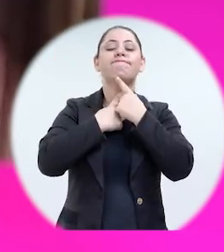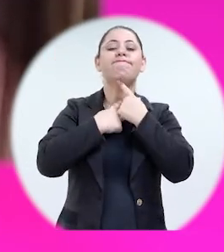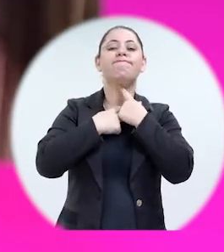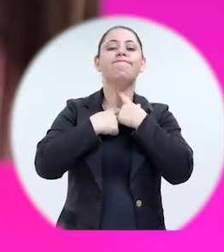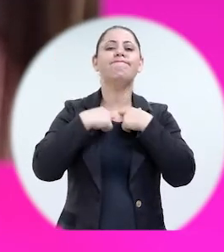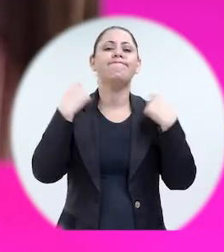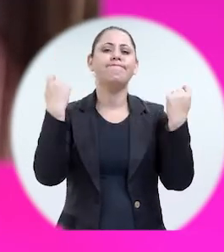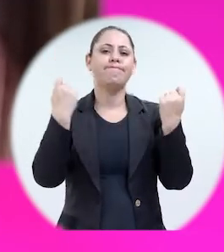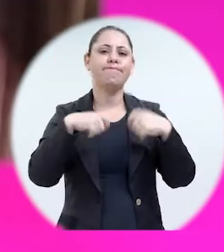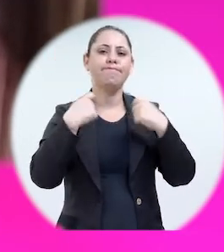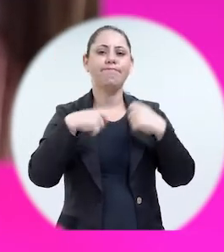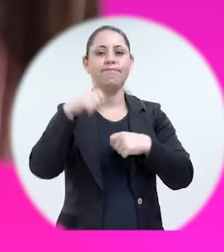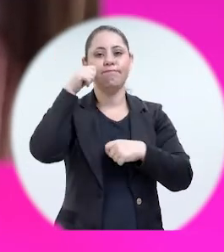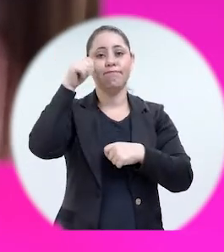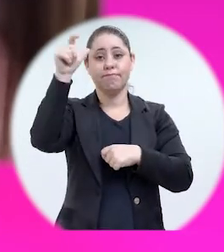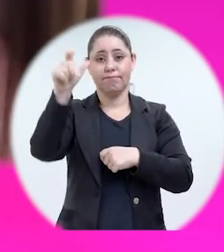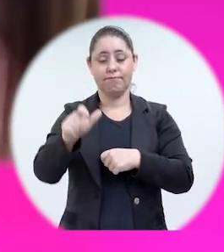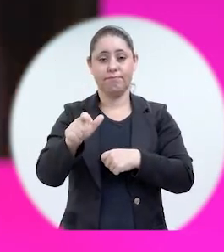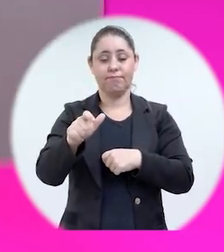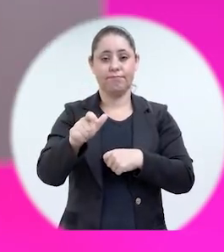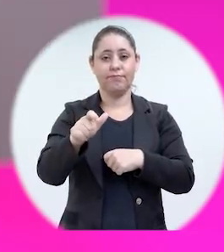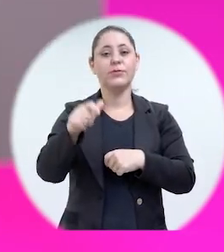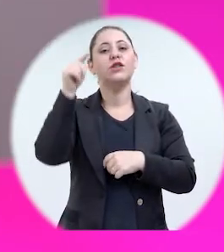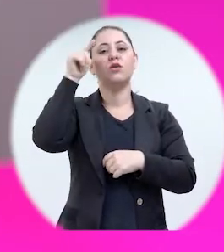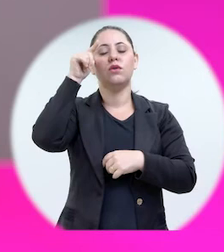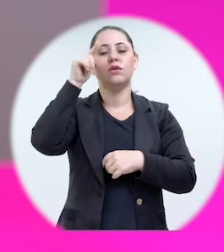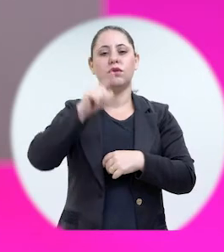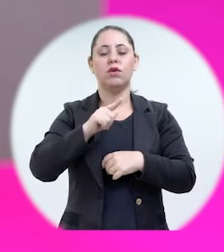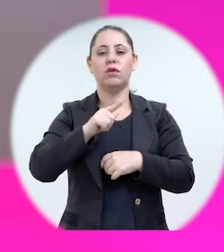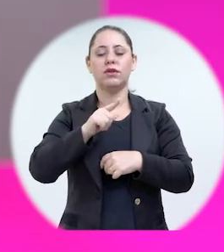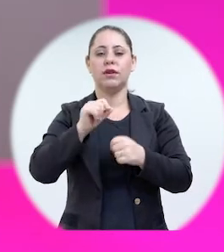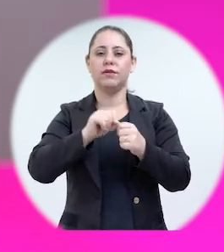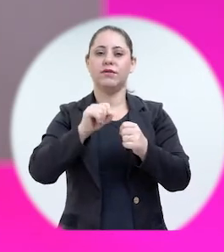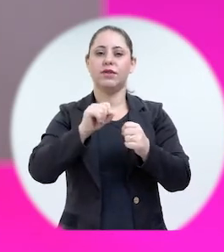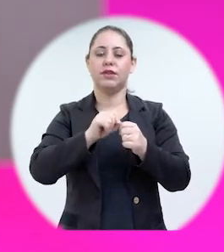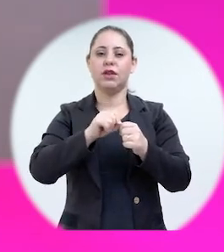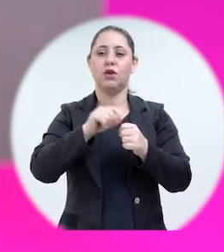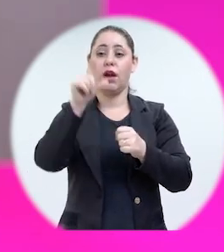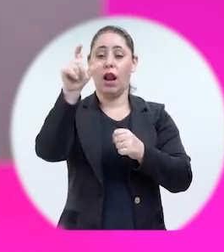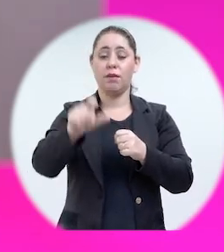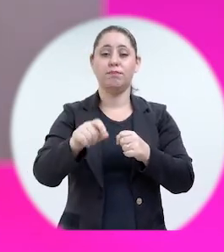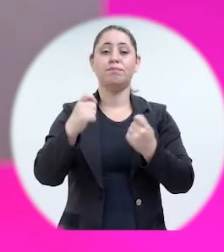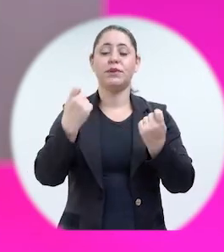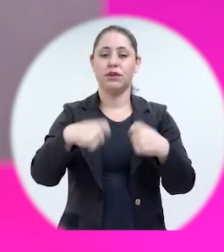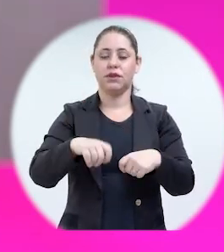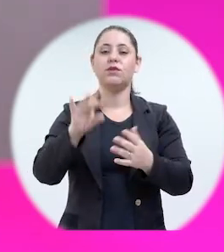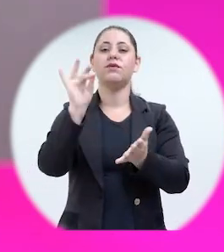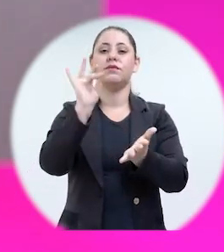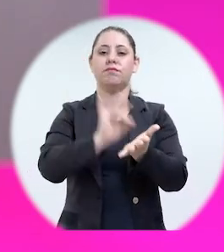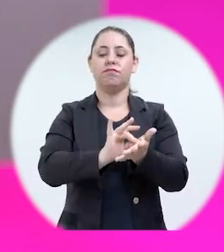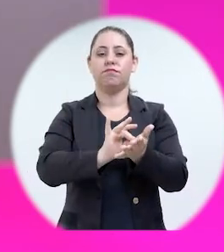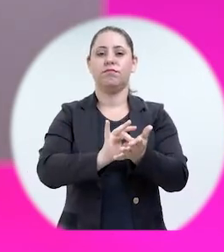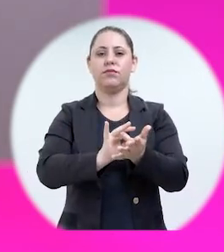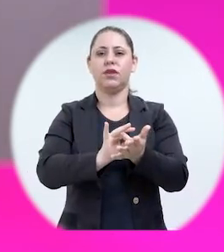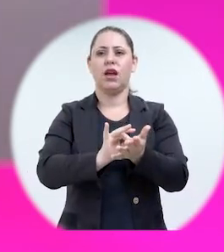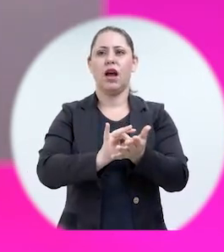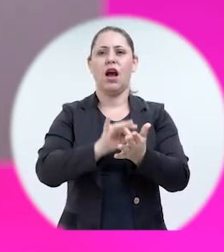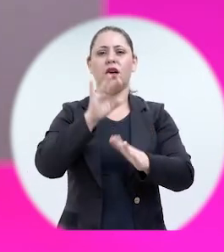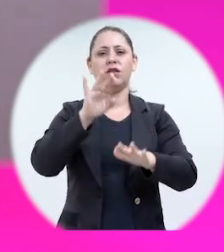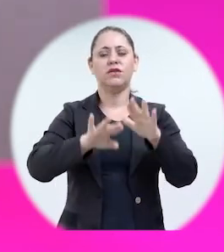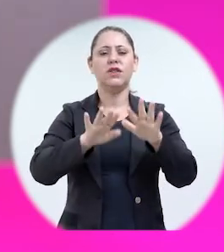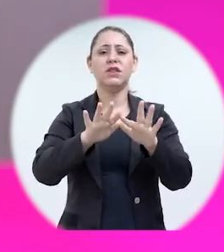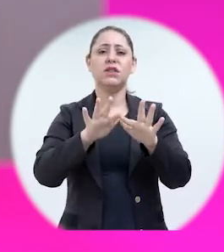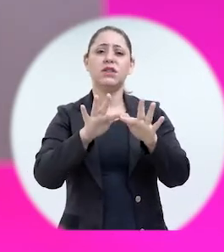o desejo, a vontade, a necessidade daquela mulher, então consegue concretizar aquela necessidade. E às vezes são coisas